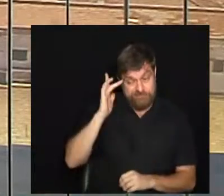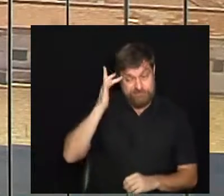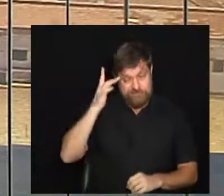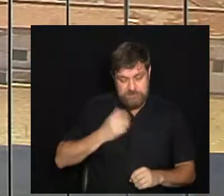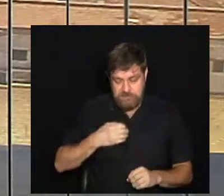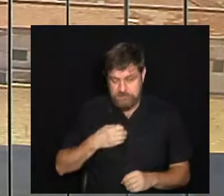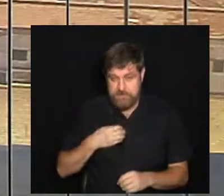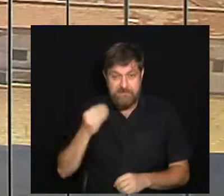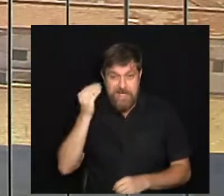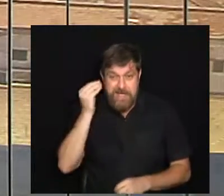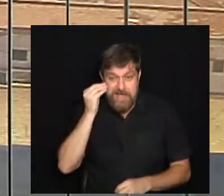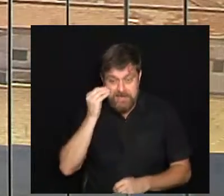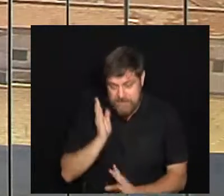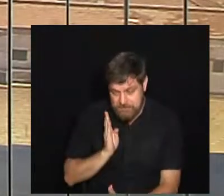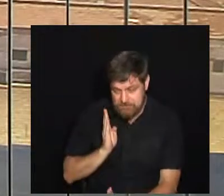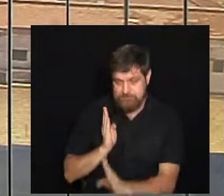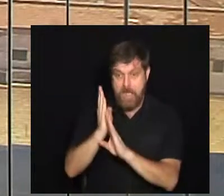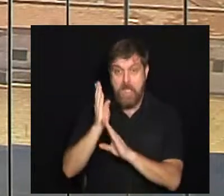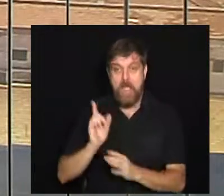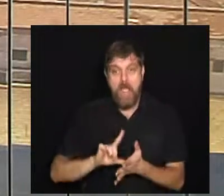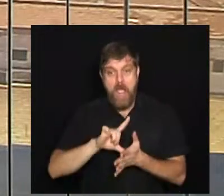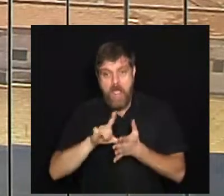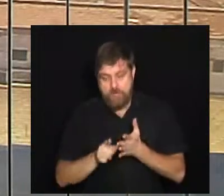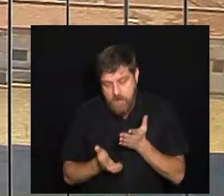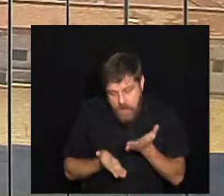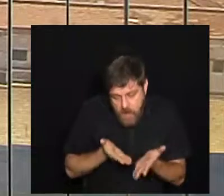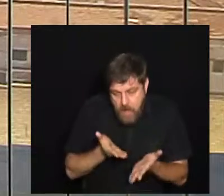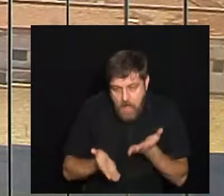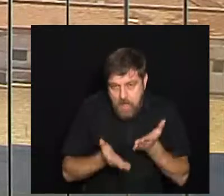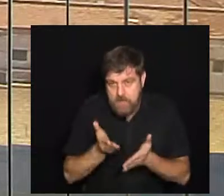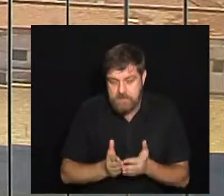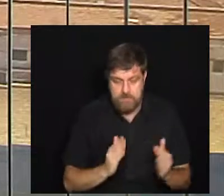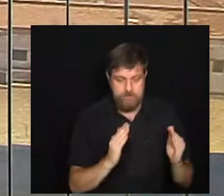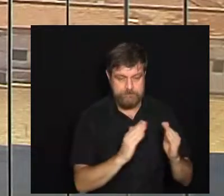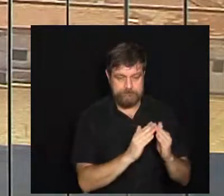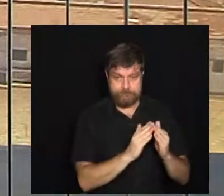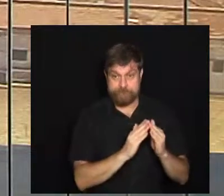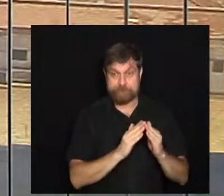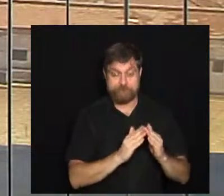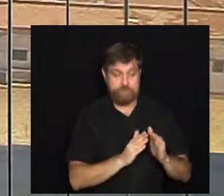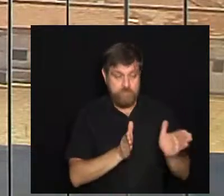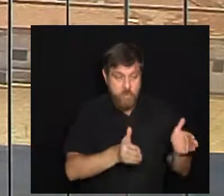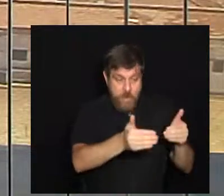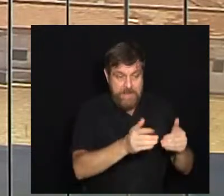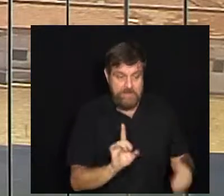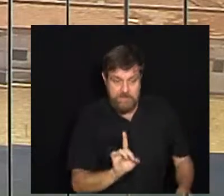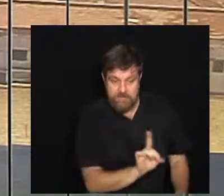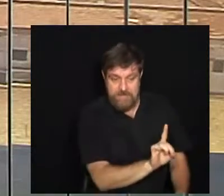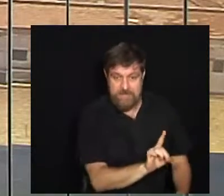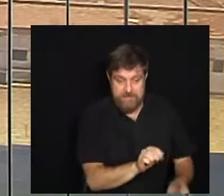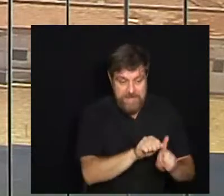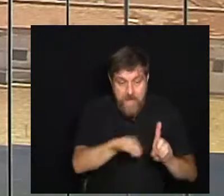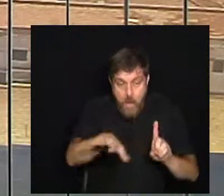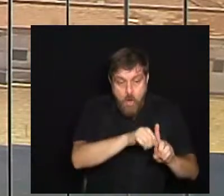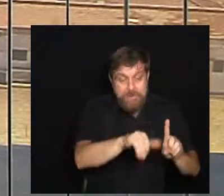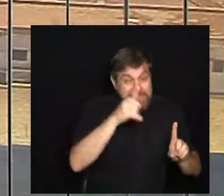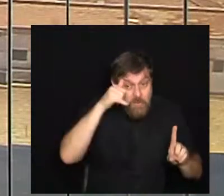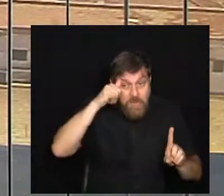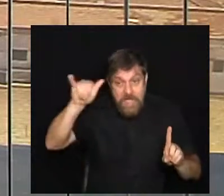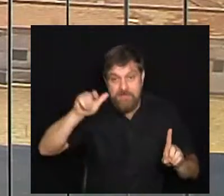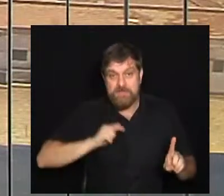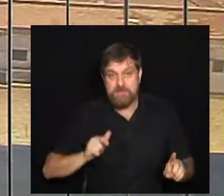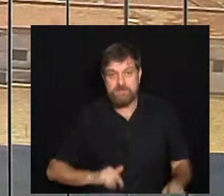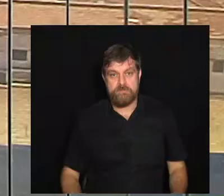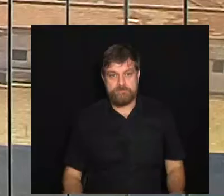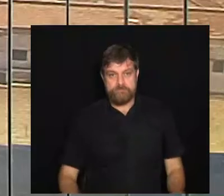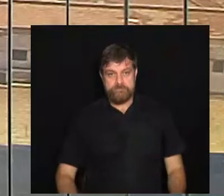testado e dessa forma conduzido eventualmente por uma situação de isolamento para evitar que você possa contaminar outras pessoas e dar sequência